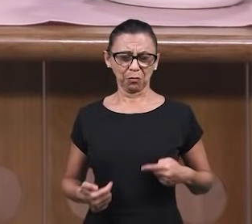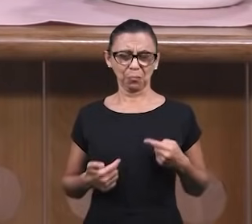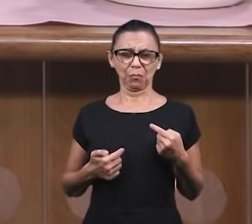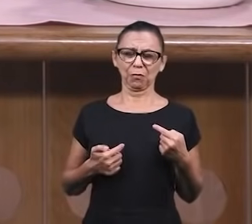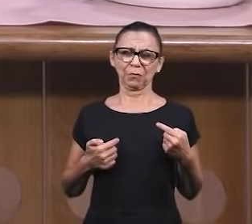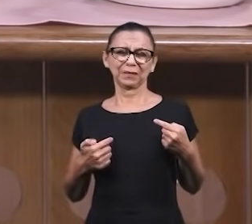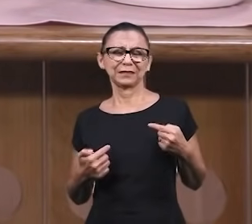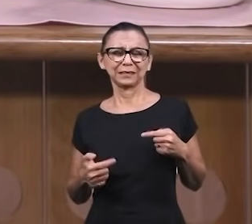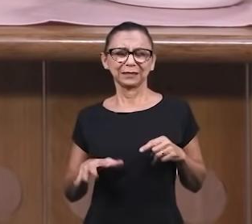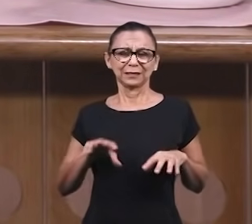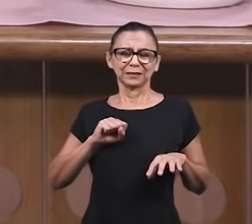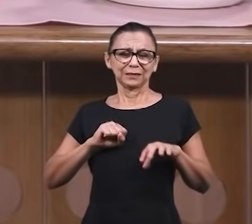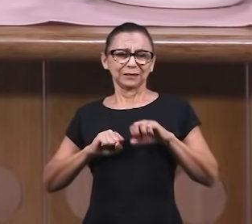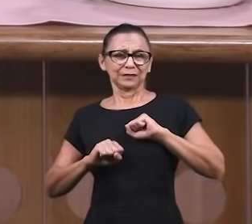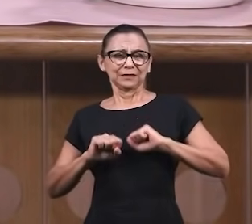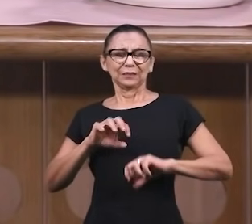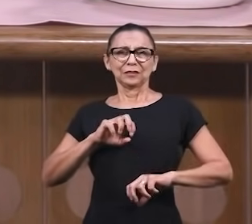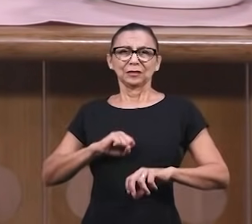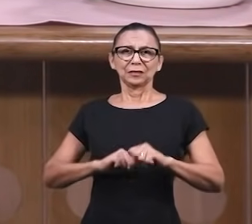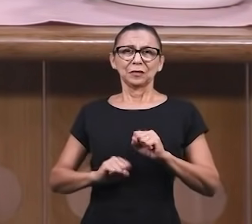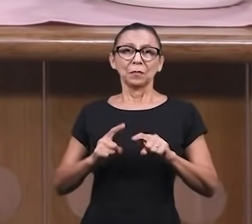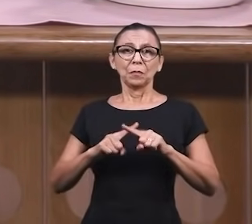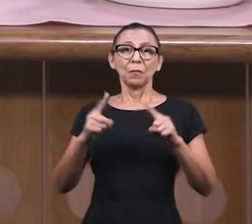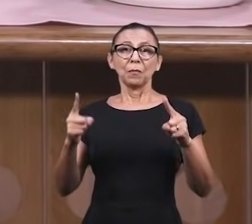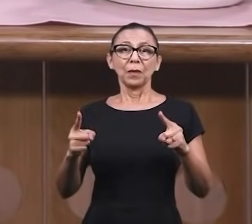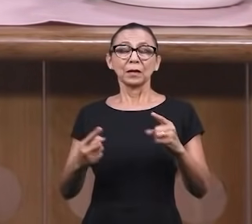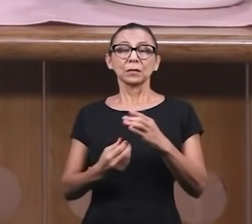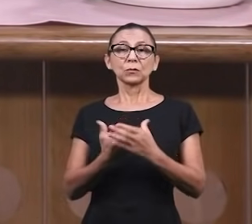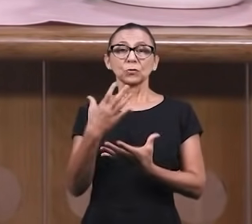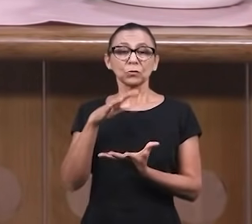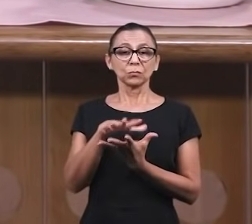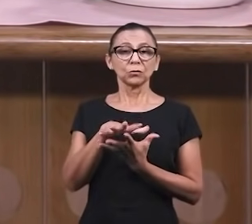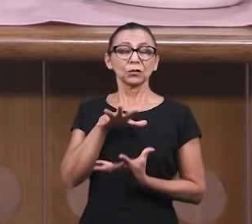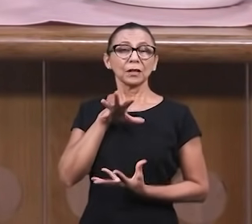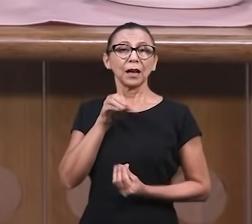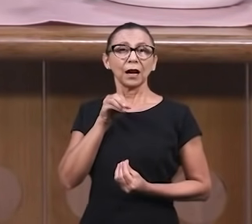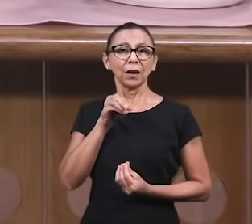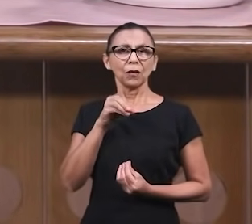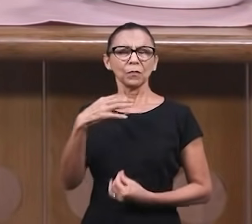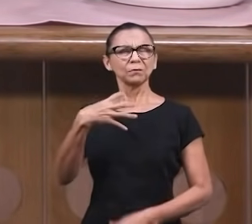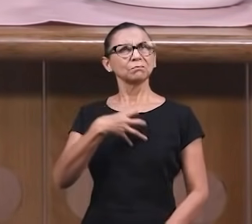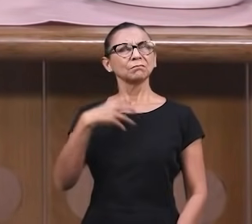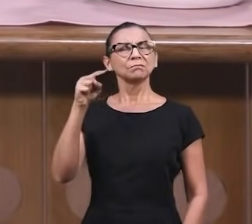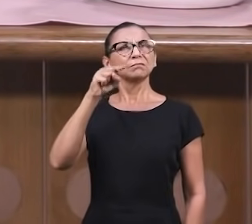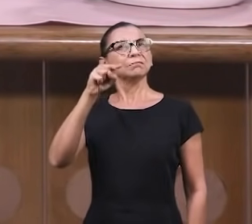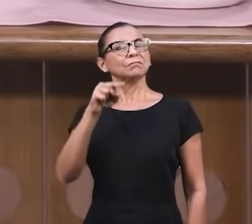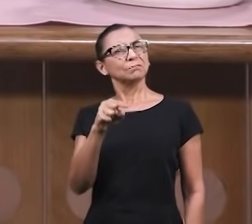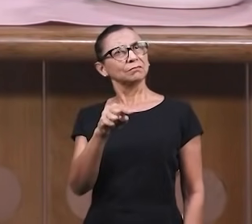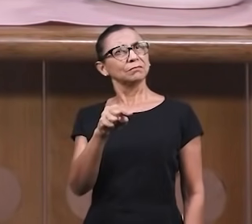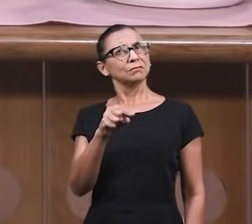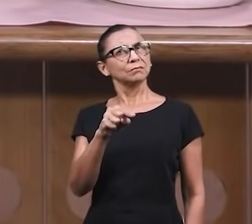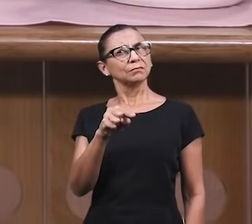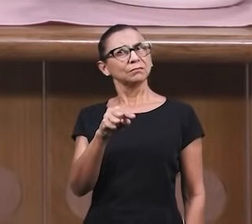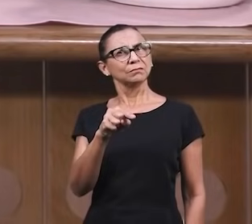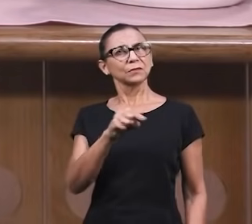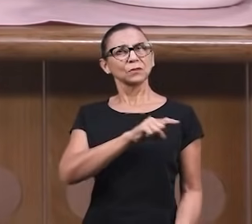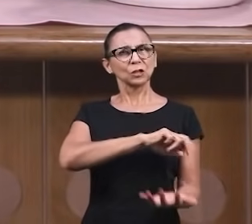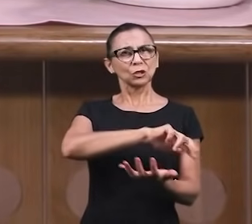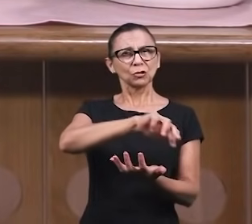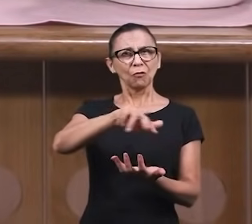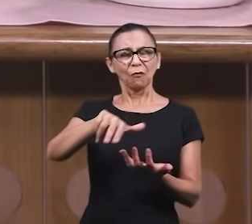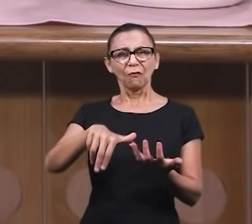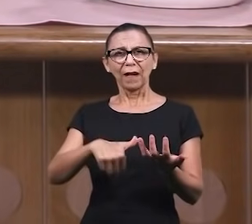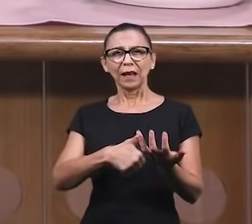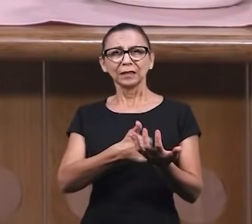alma, são as doenças chamadas psicossomáticas. As crises que o mundo enfrentou, lembramos no final do